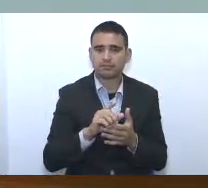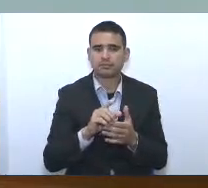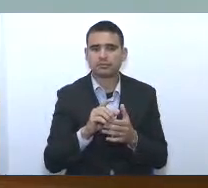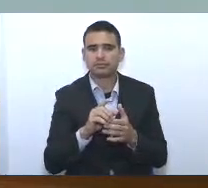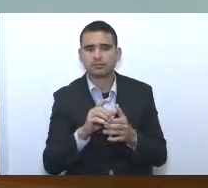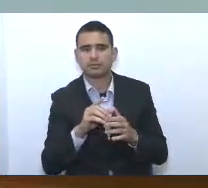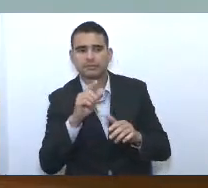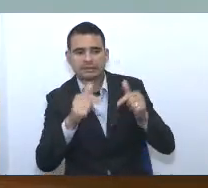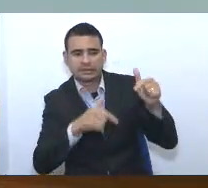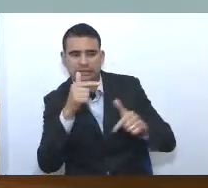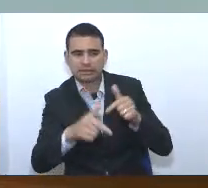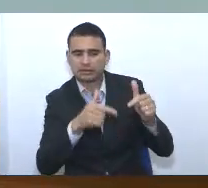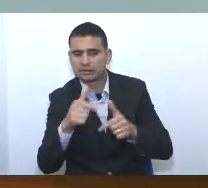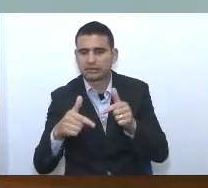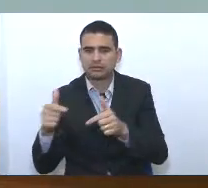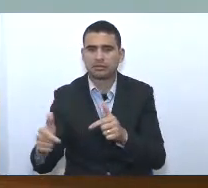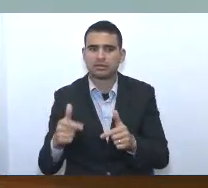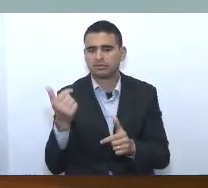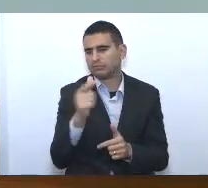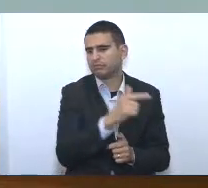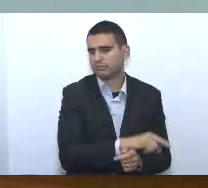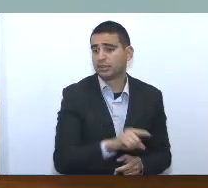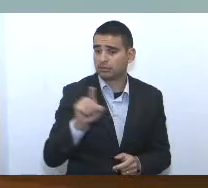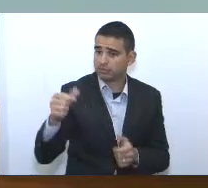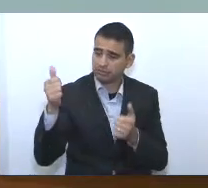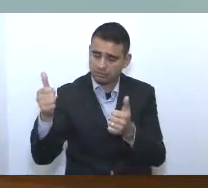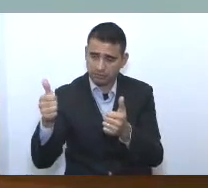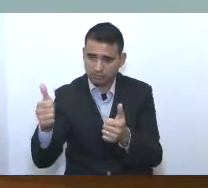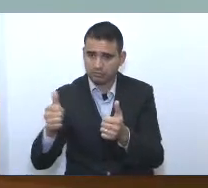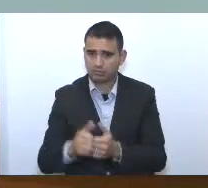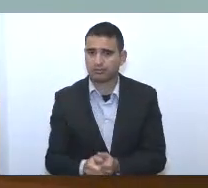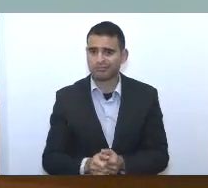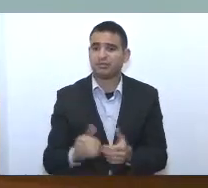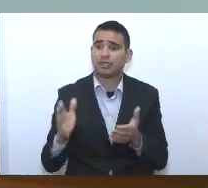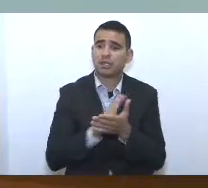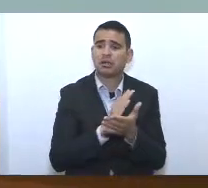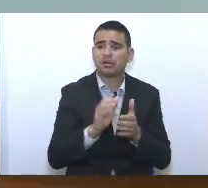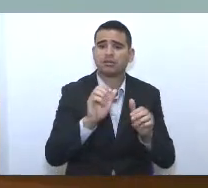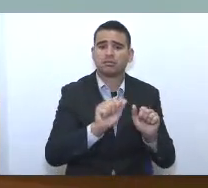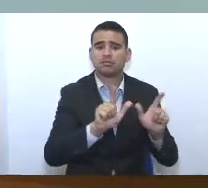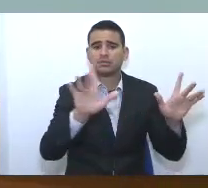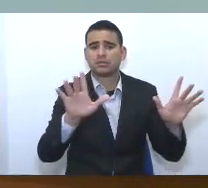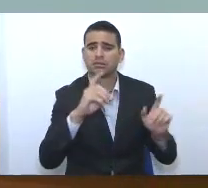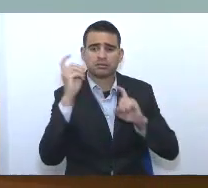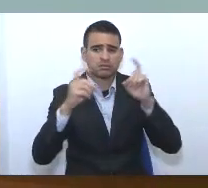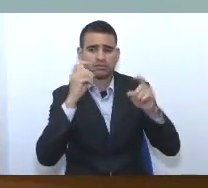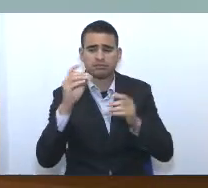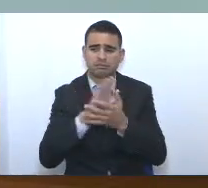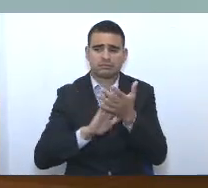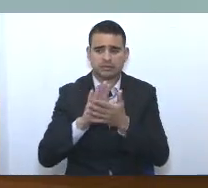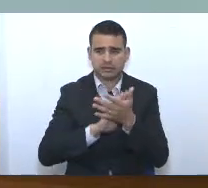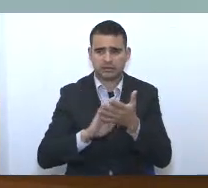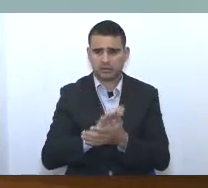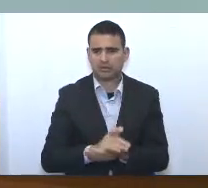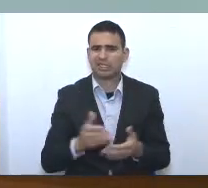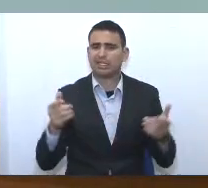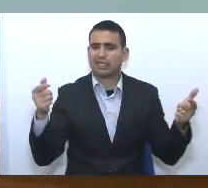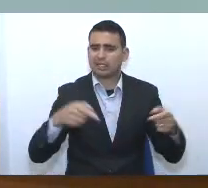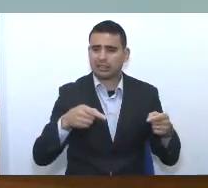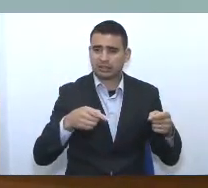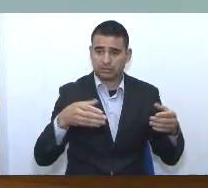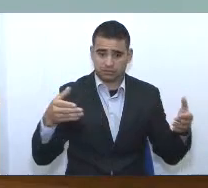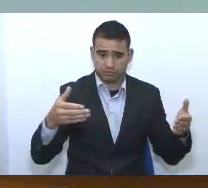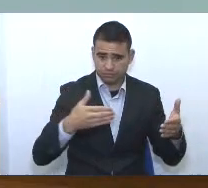e o protagonismo que a Secretaria tem na nossa cidade, até em razão das batalhas que se travou nessa cidade